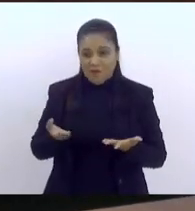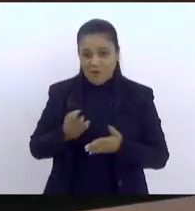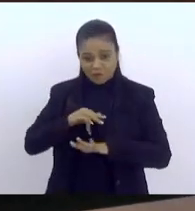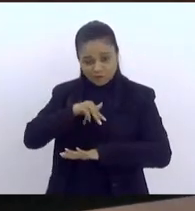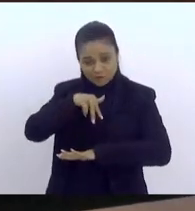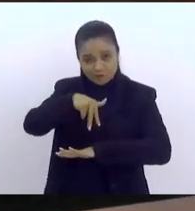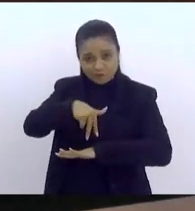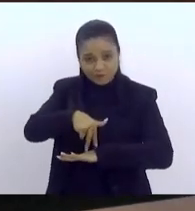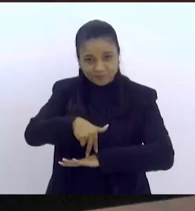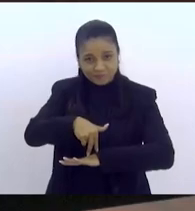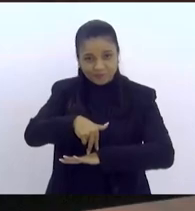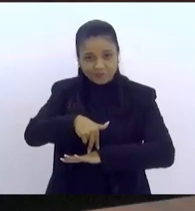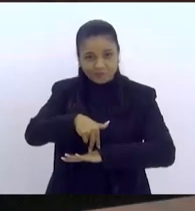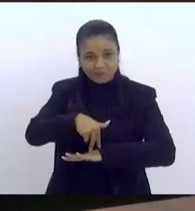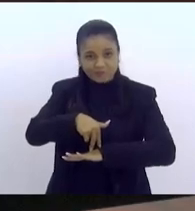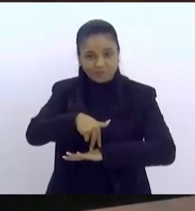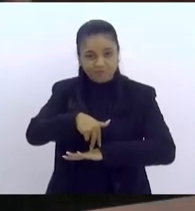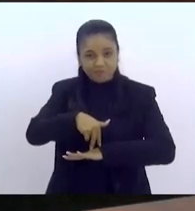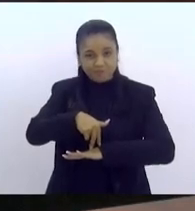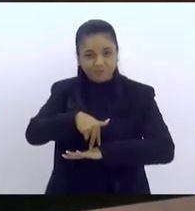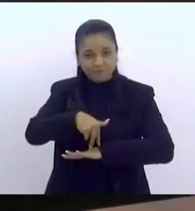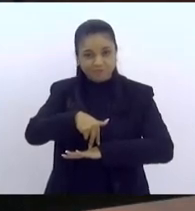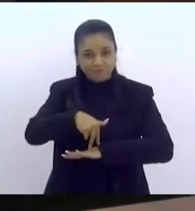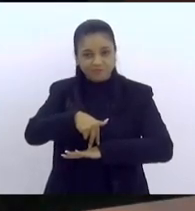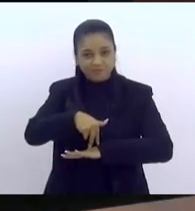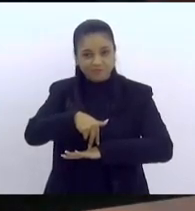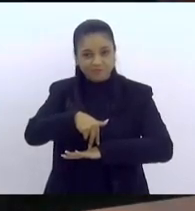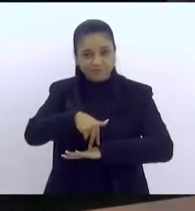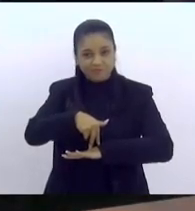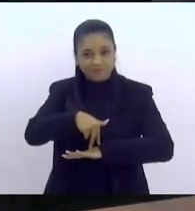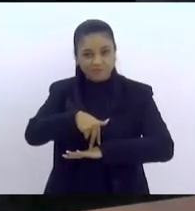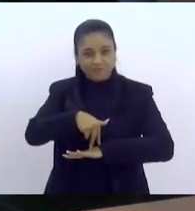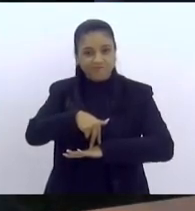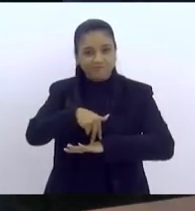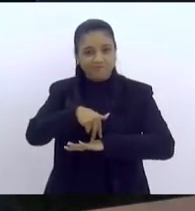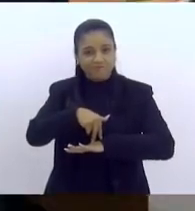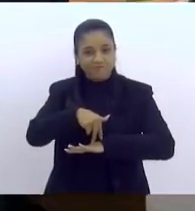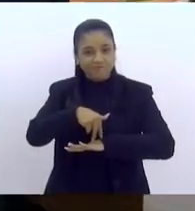plenário, já teríamos que estender